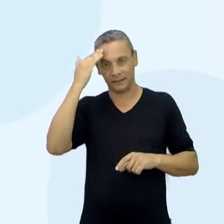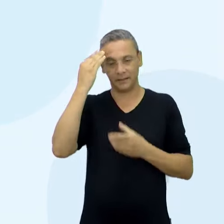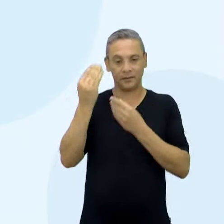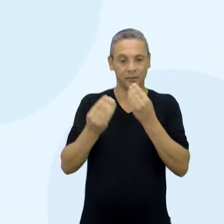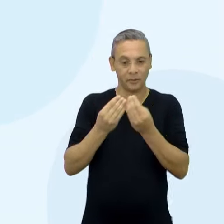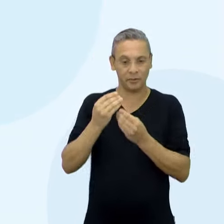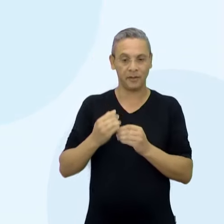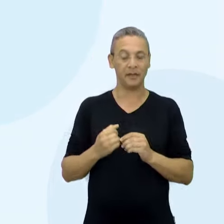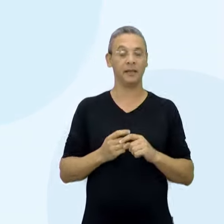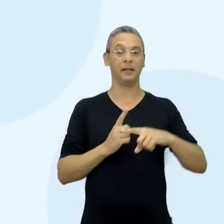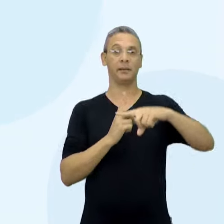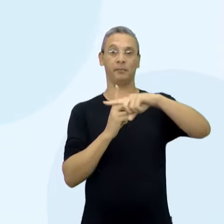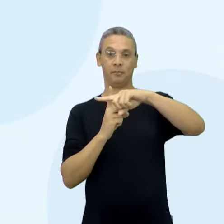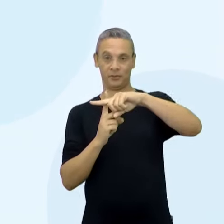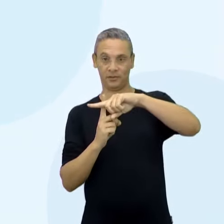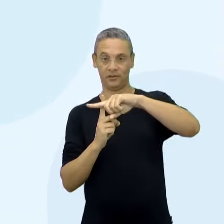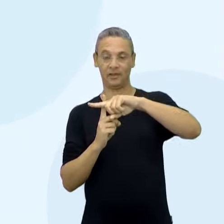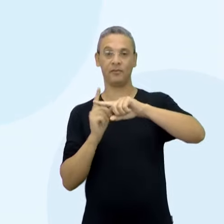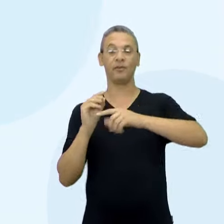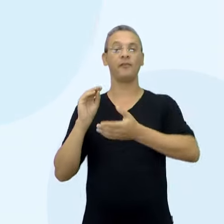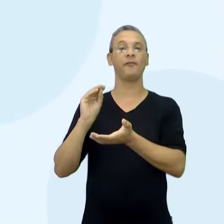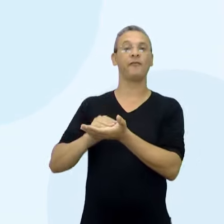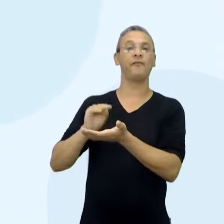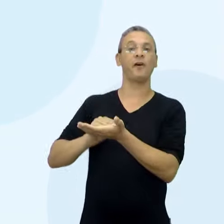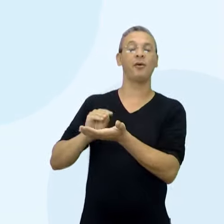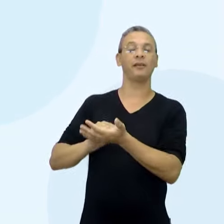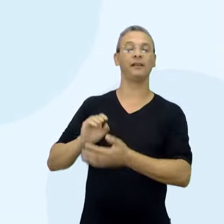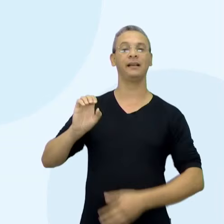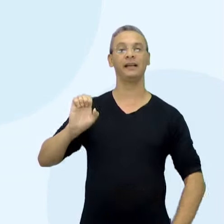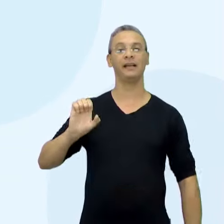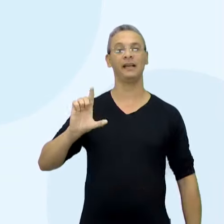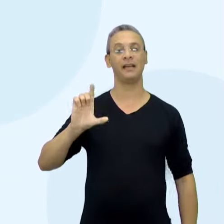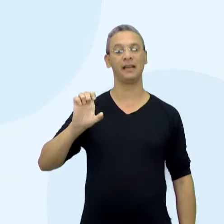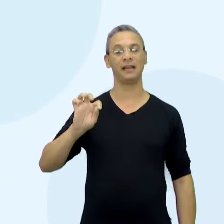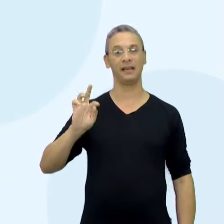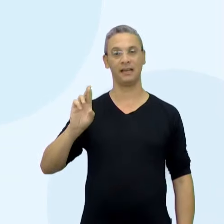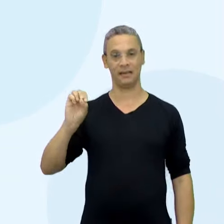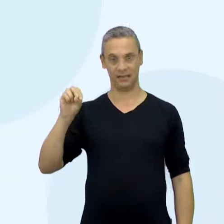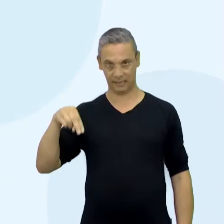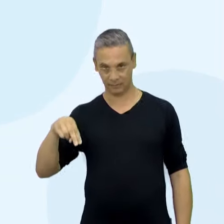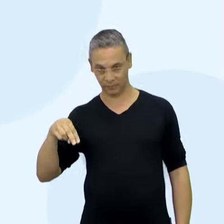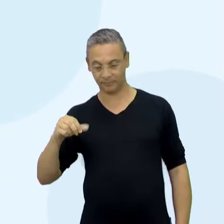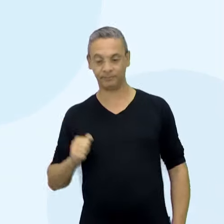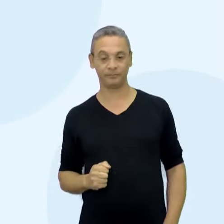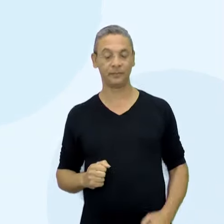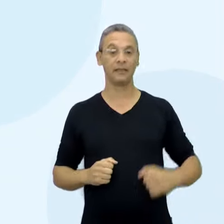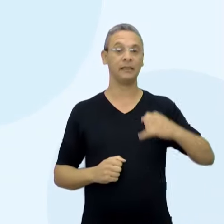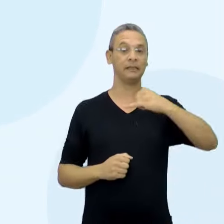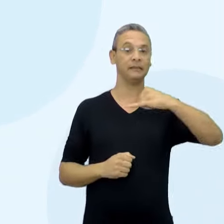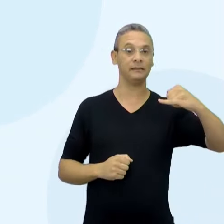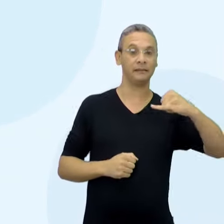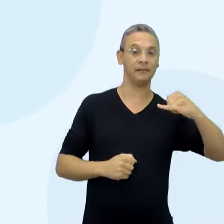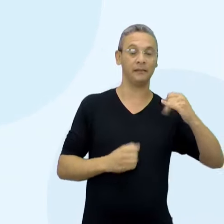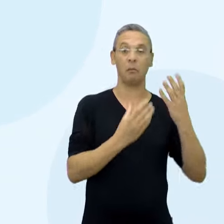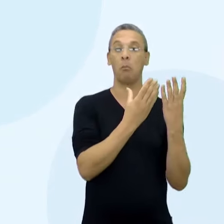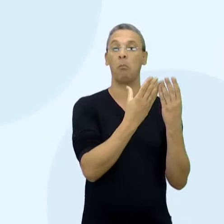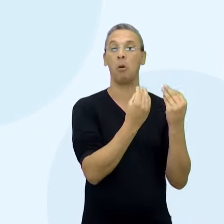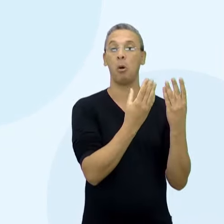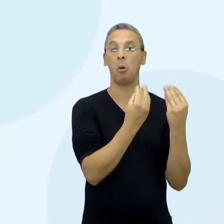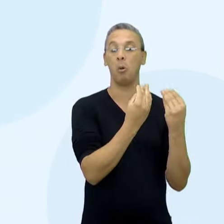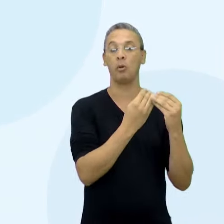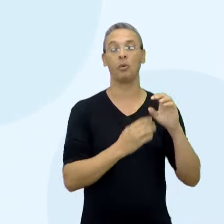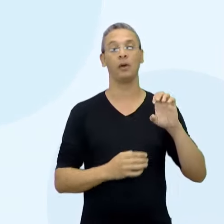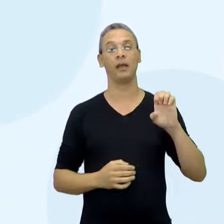que no polo positivo há falta de elétrons e no polo negativo há excesso de